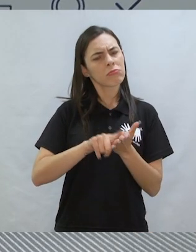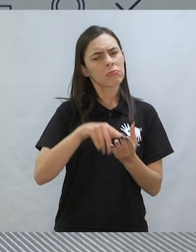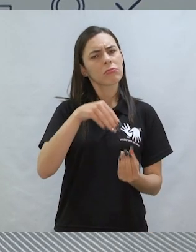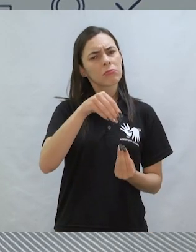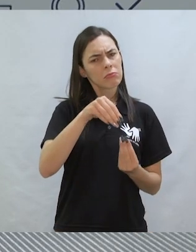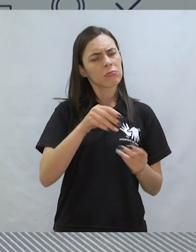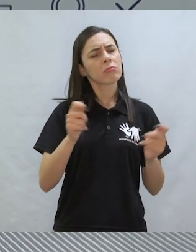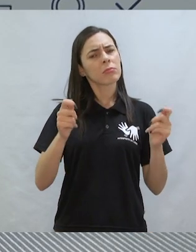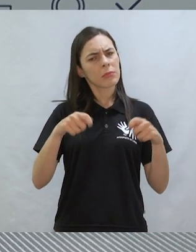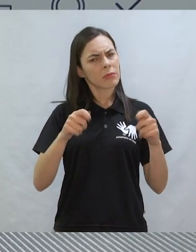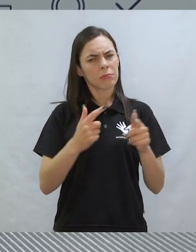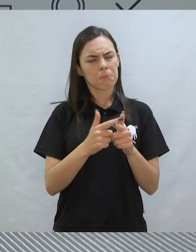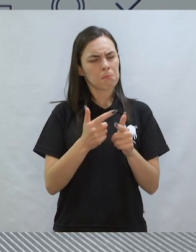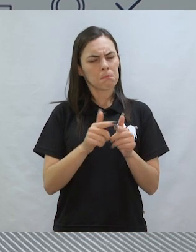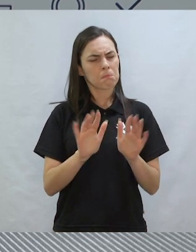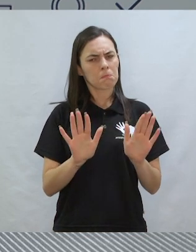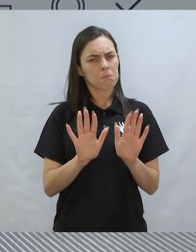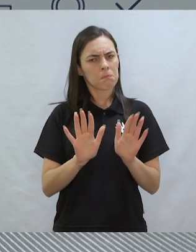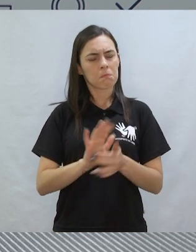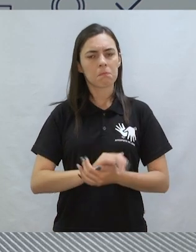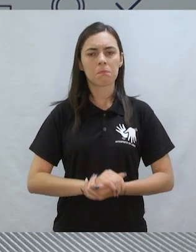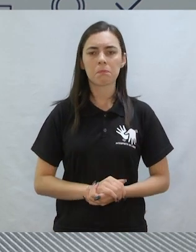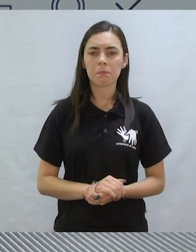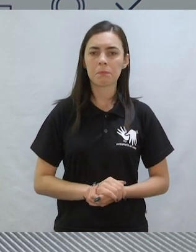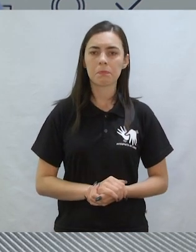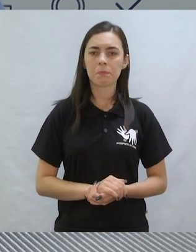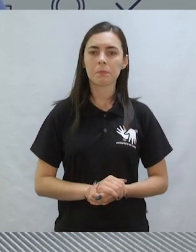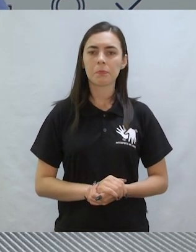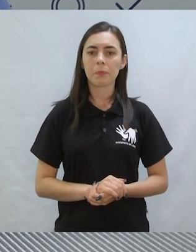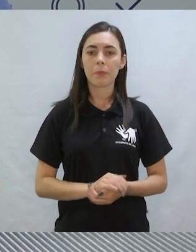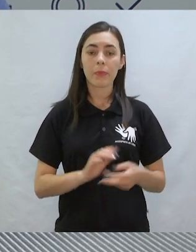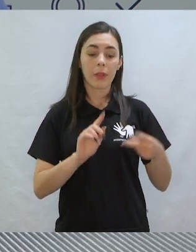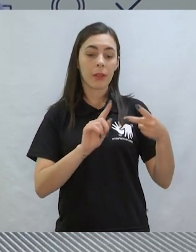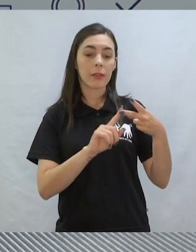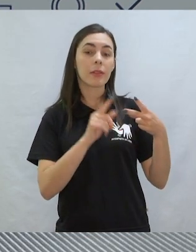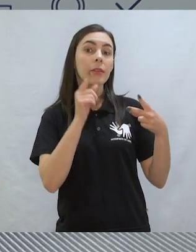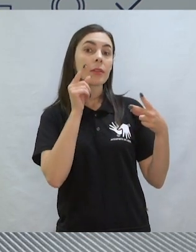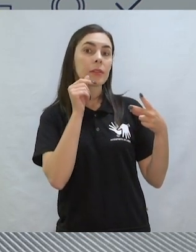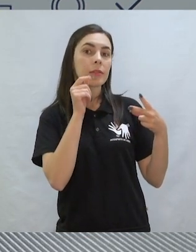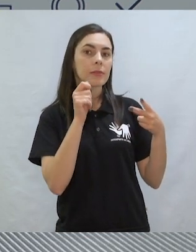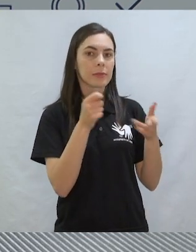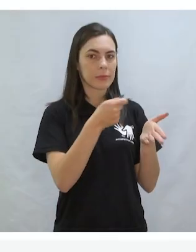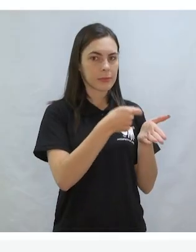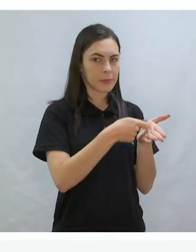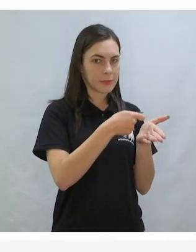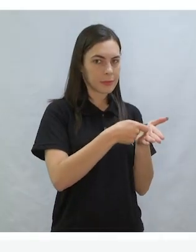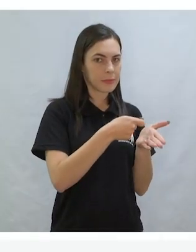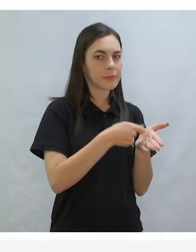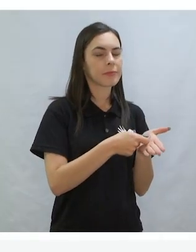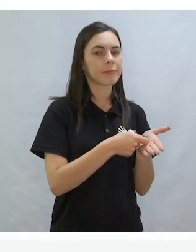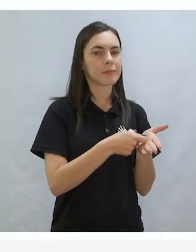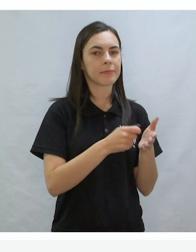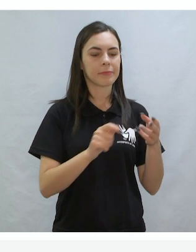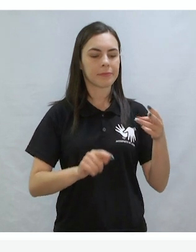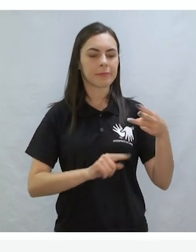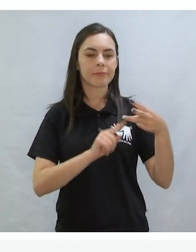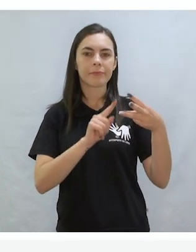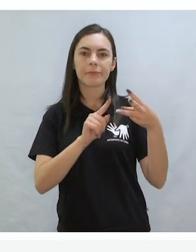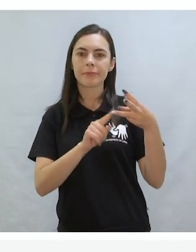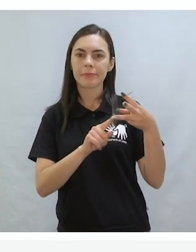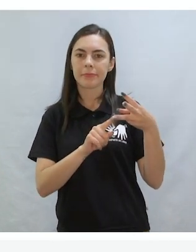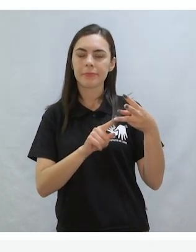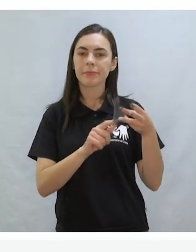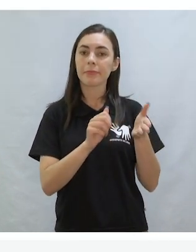folha sulfite, não tem problema, tá? Então, não esqueça de pegar um lápis preto para você